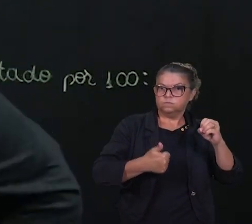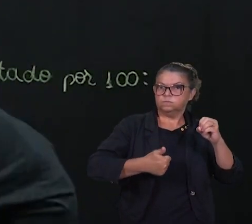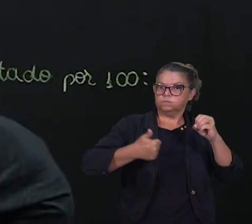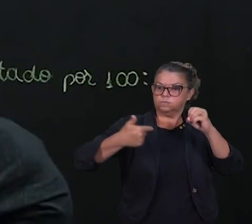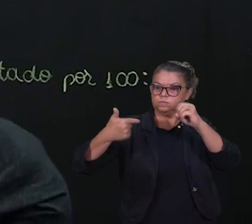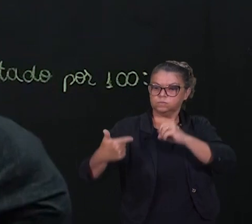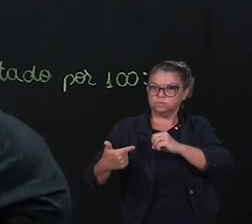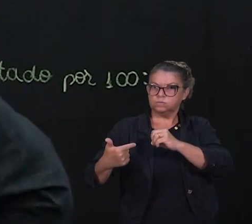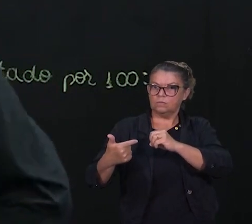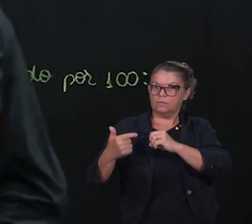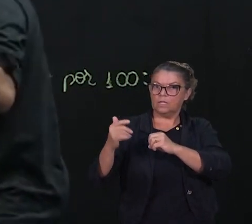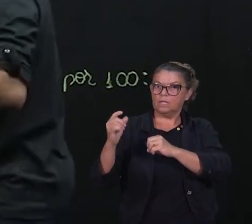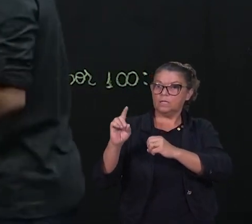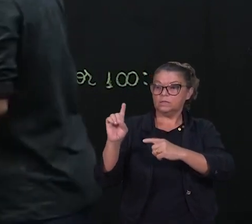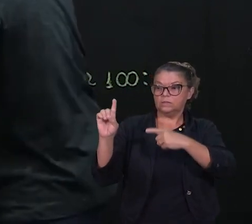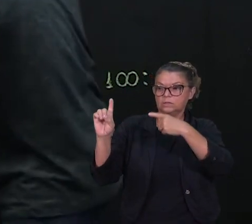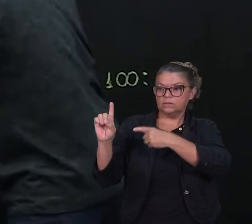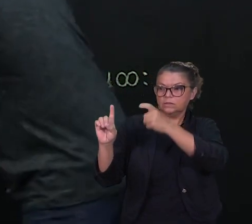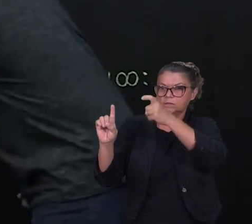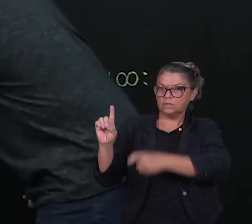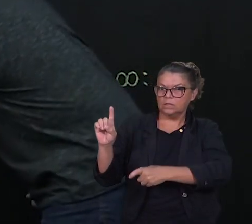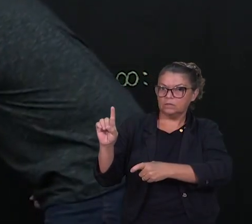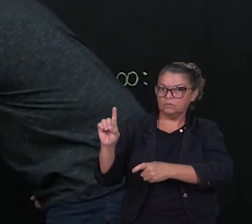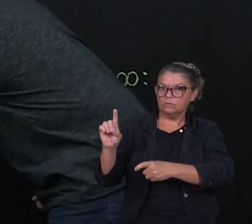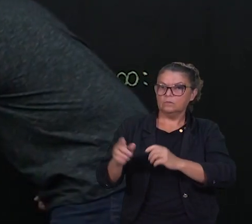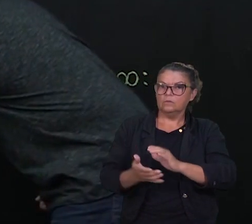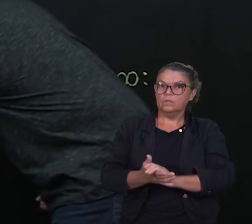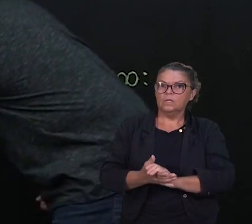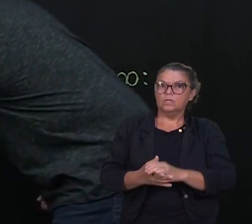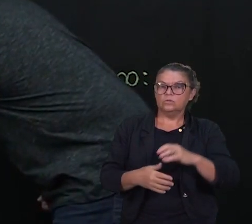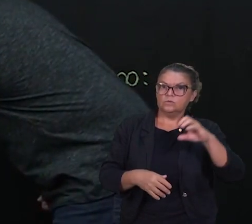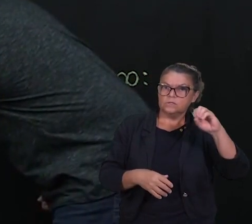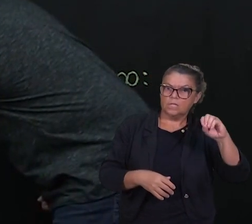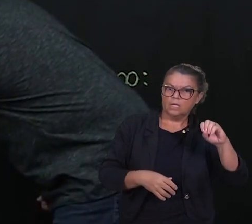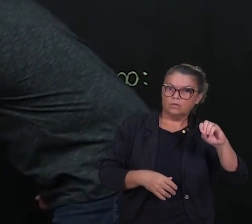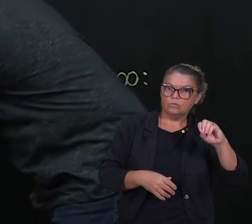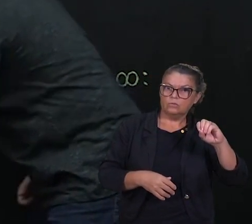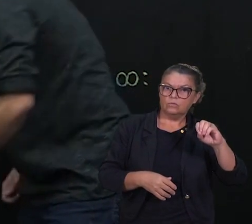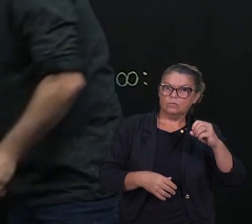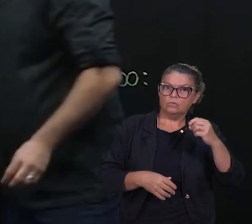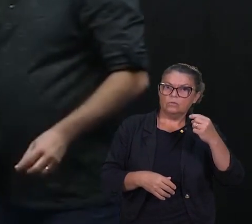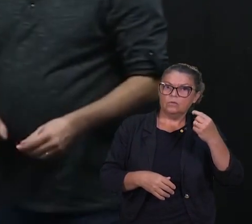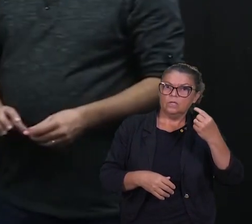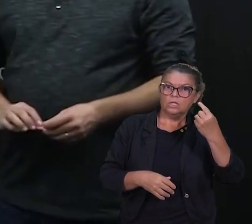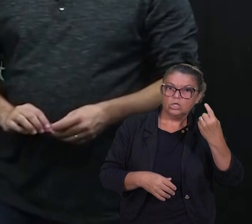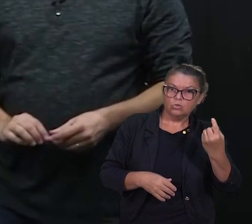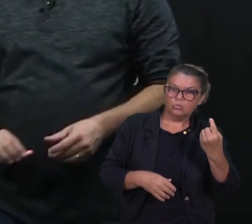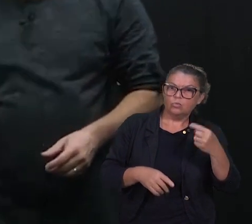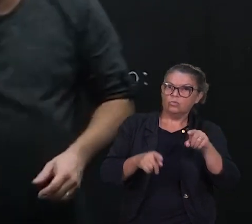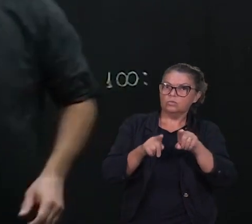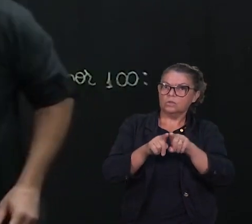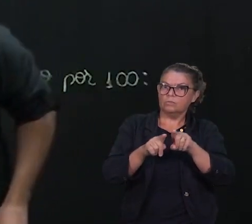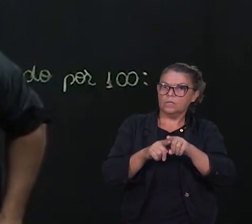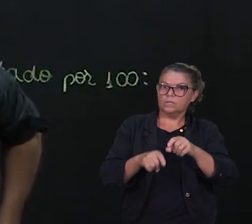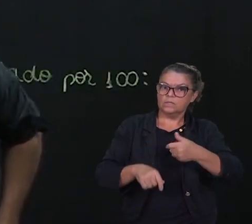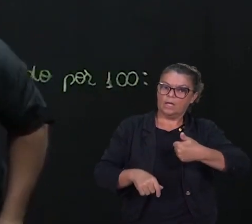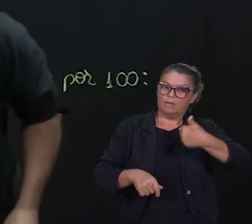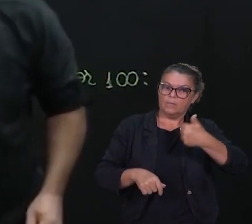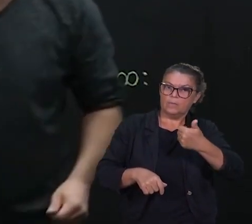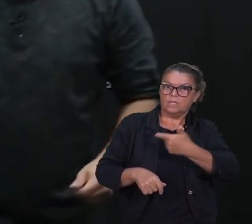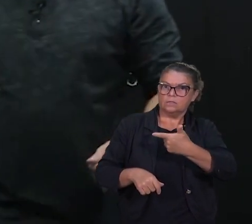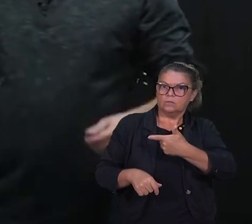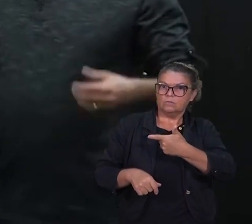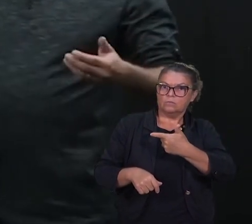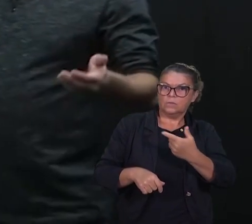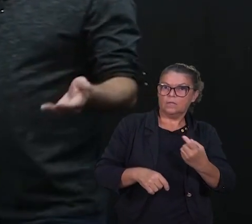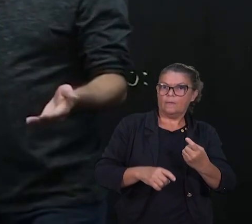olha lá, essa vírgula que está entre o 0 e o 1, andou uma casa, 2 casas, ela irá parar entre o 4